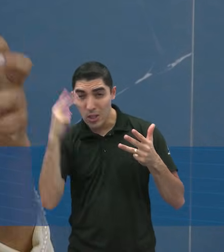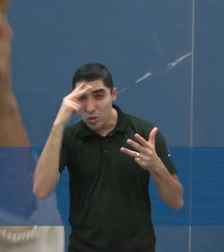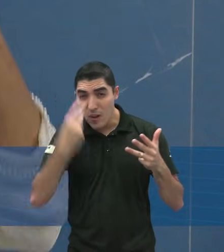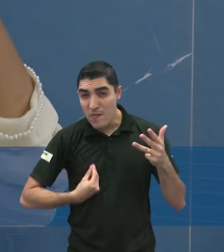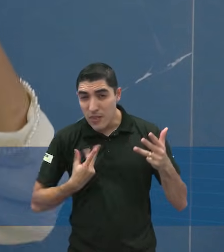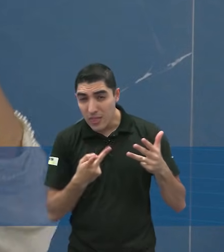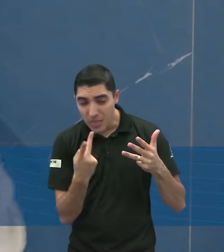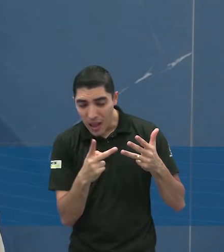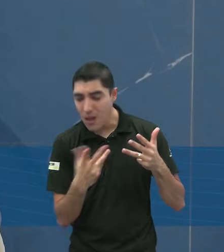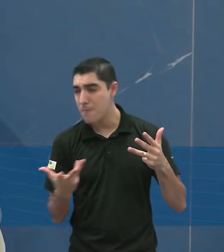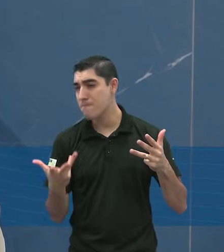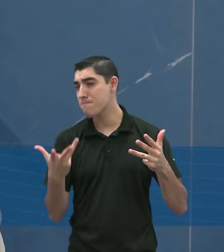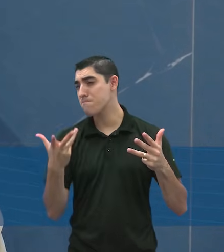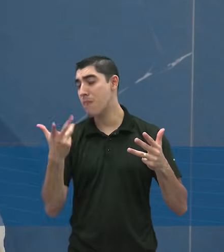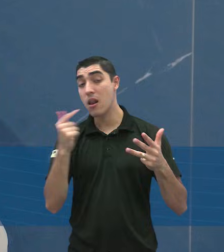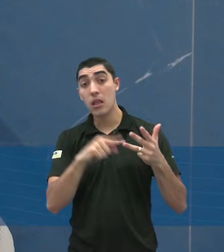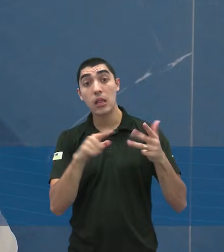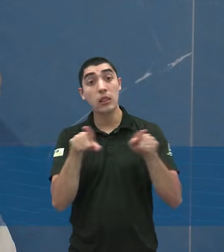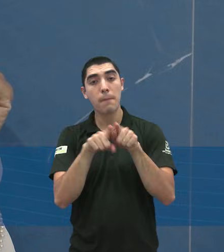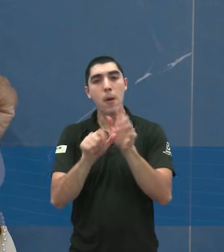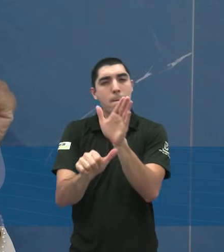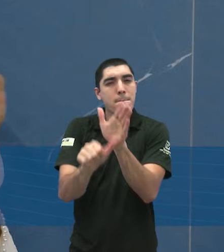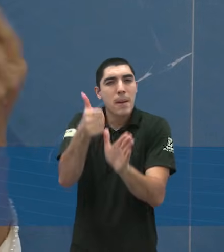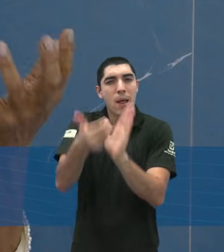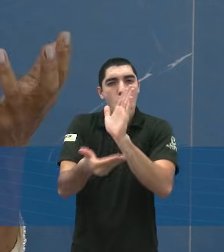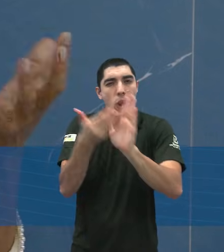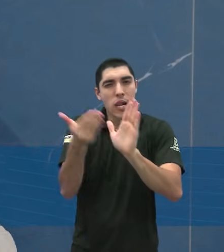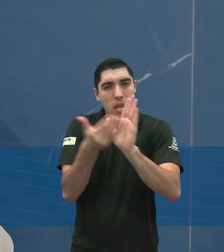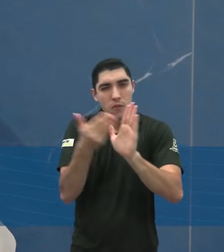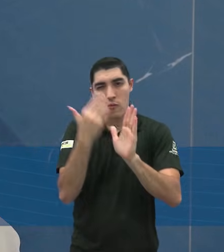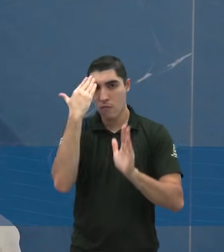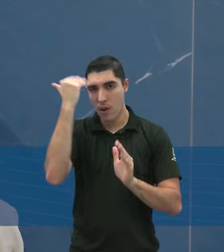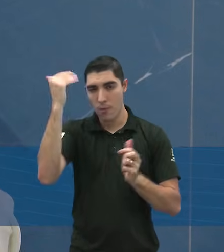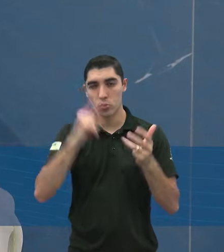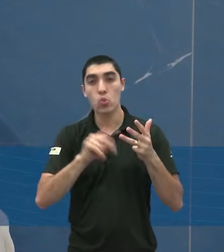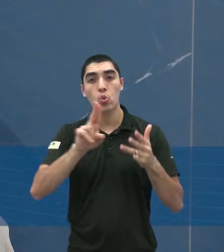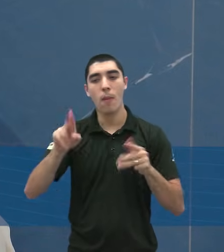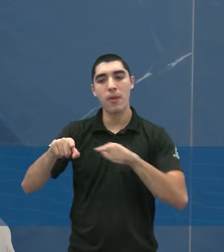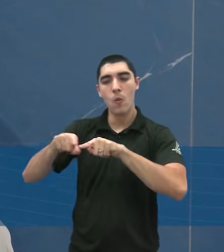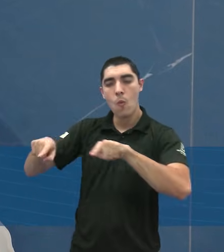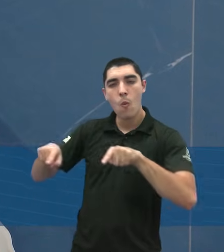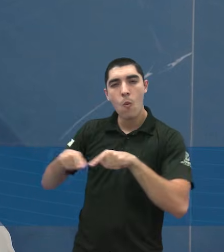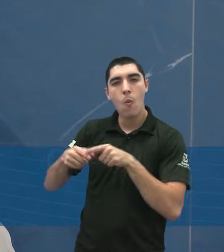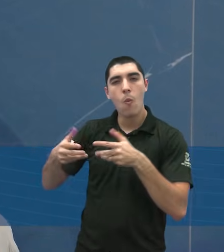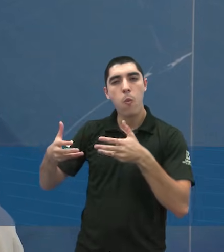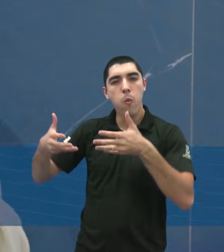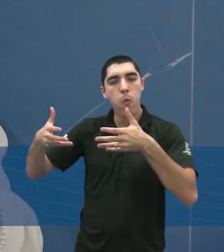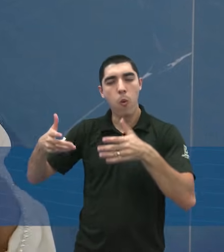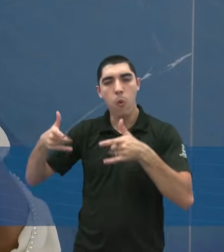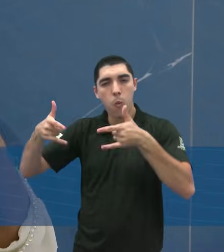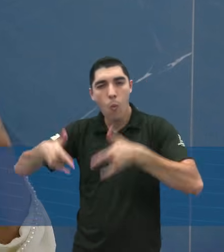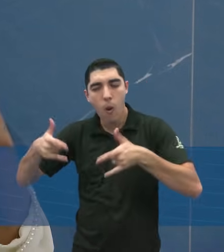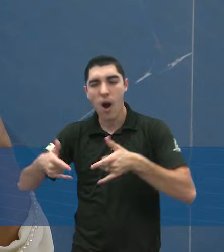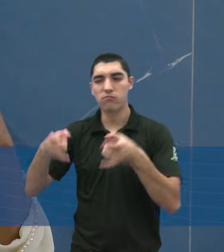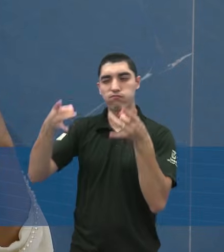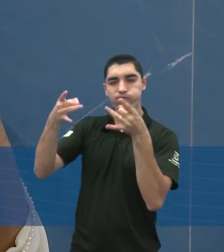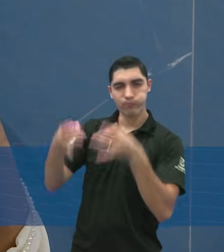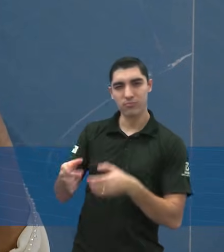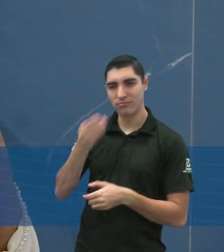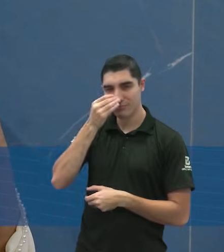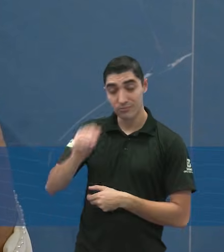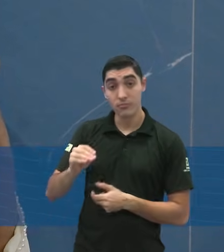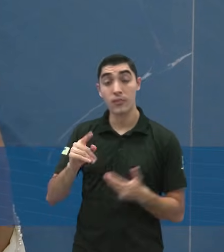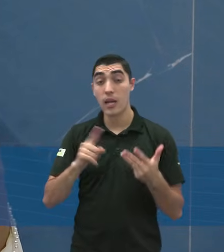dela e o livro que ela relata, que é o primeiro que fez bastante sucesso, Quarto de Despejo, para poder ter essa questão,